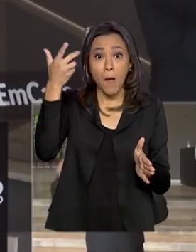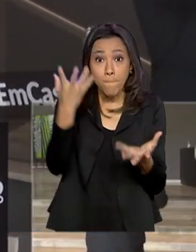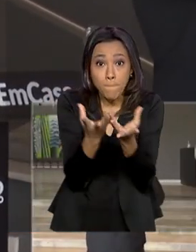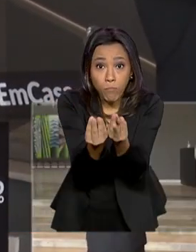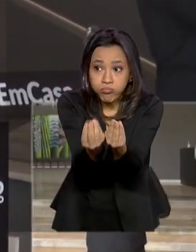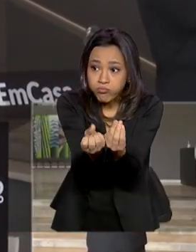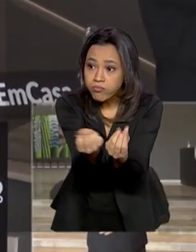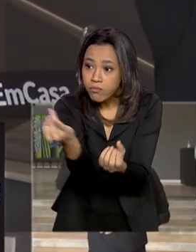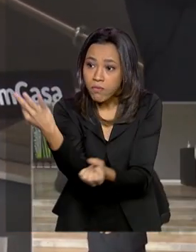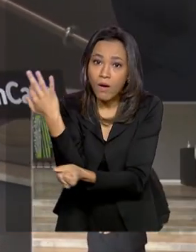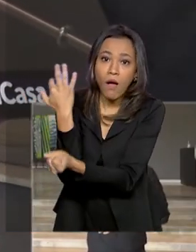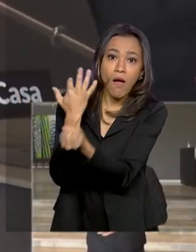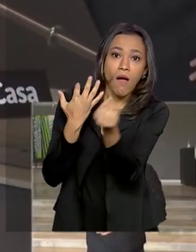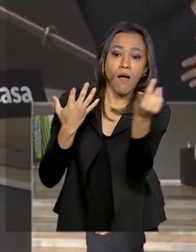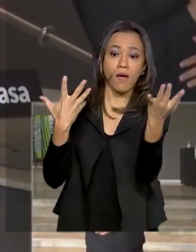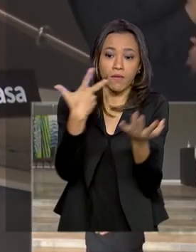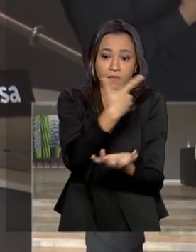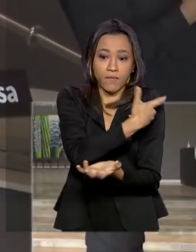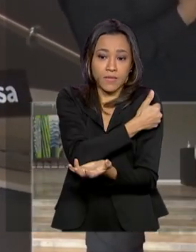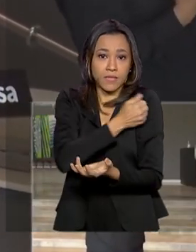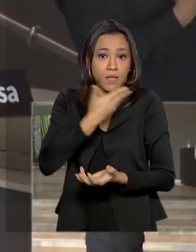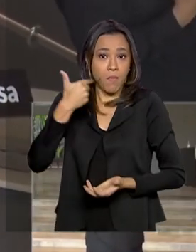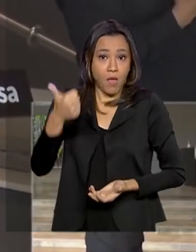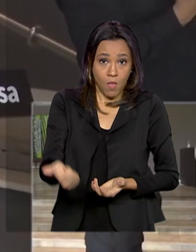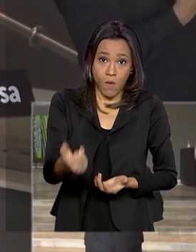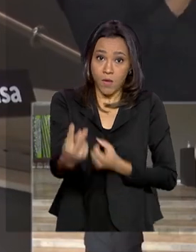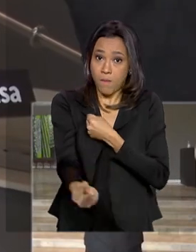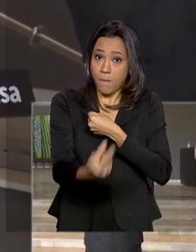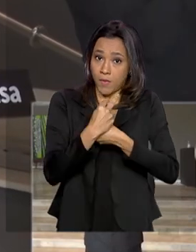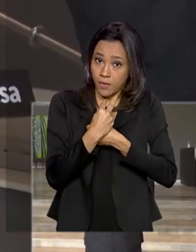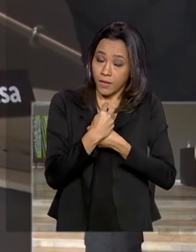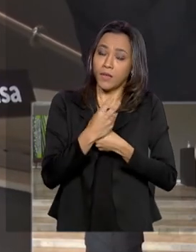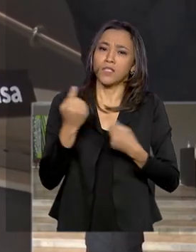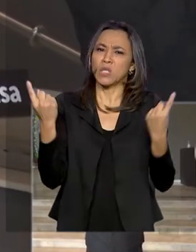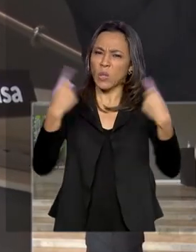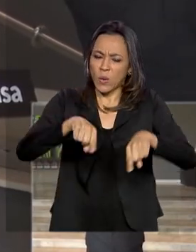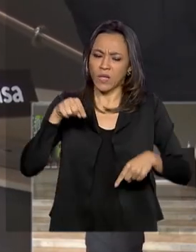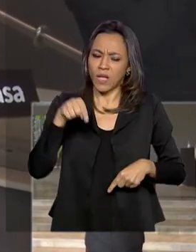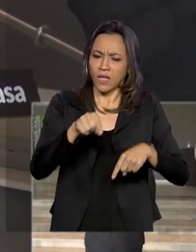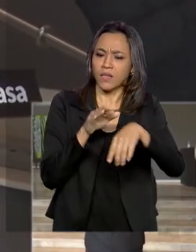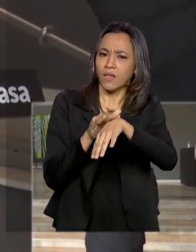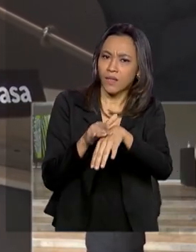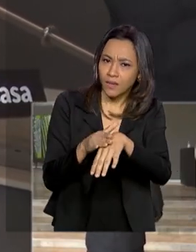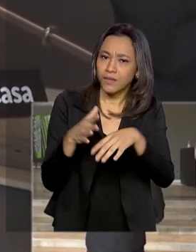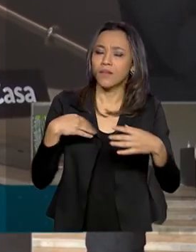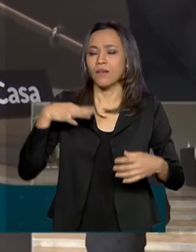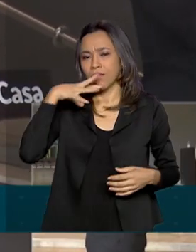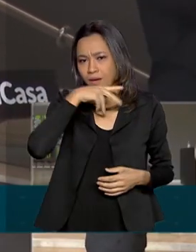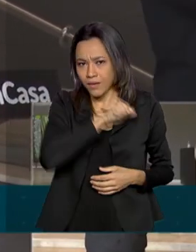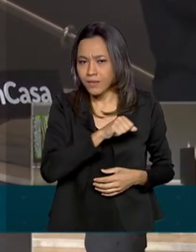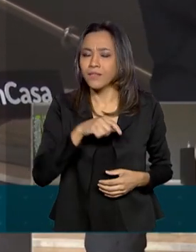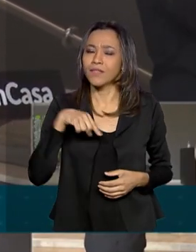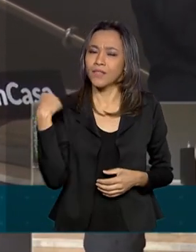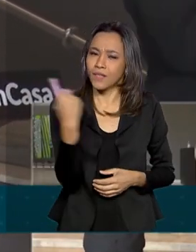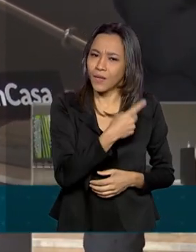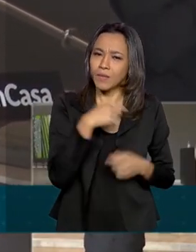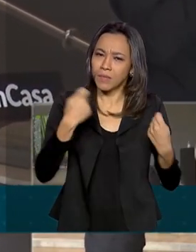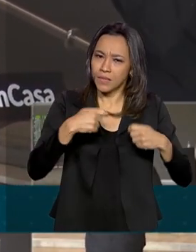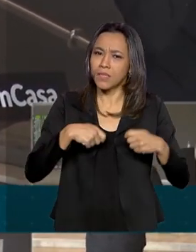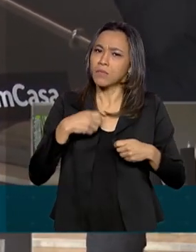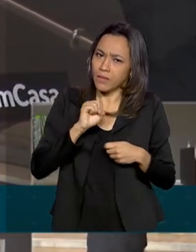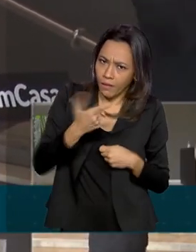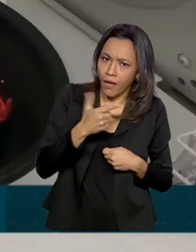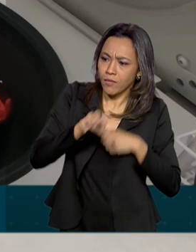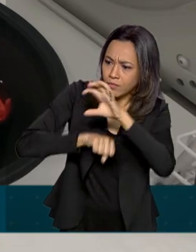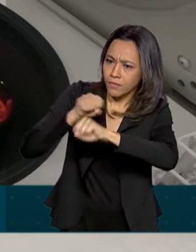E se nós tivermos uma vacina que seja protetora contra essa doença, eu acho que nós temos que ir atrás dela,